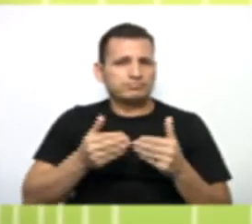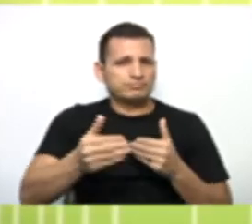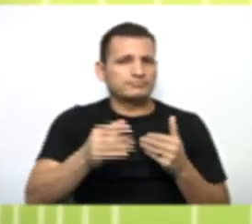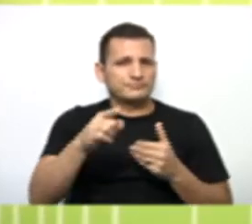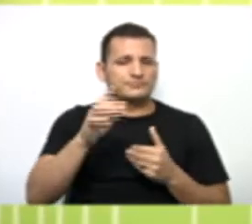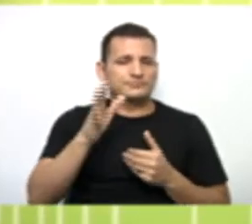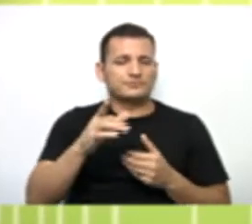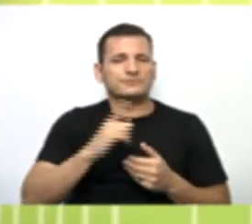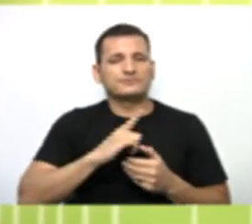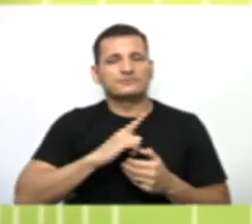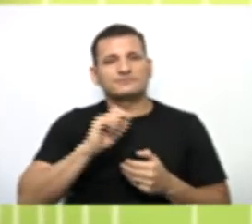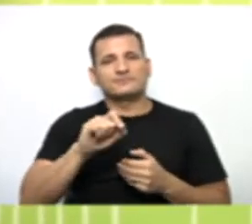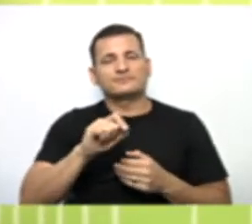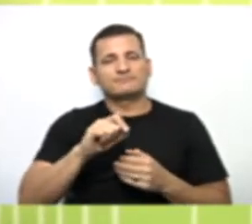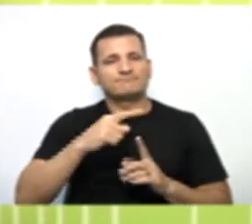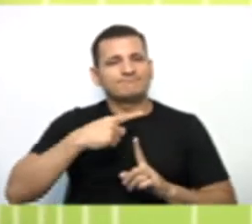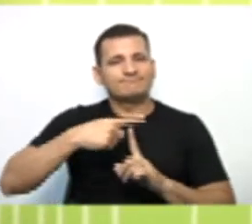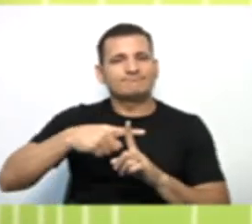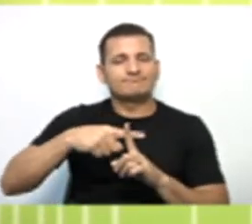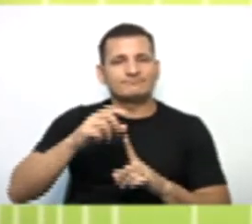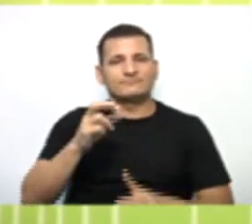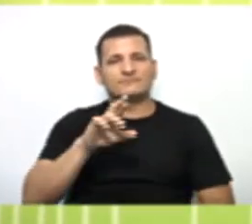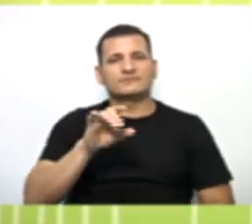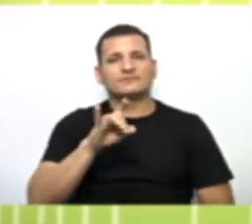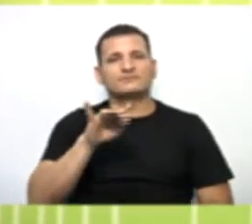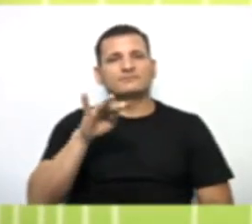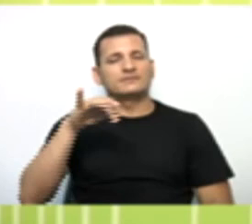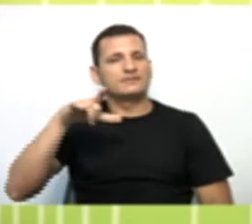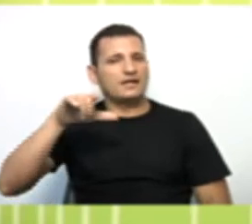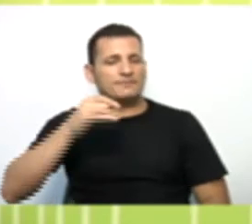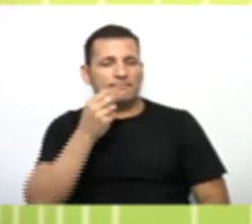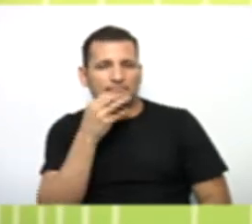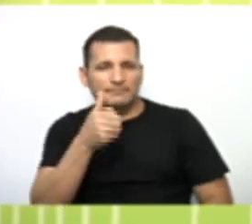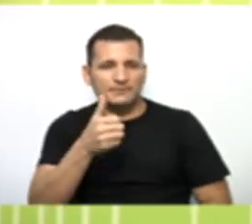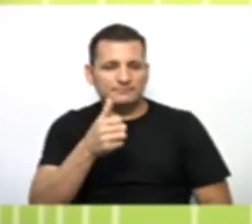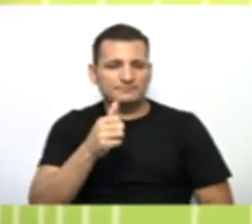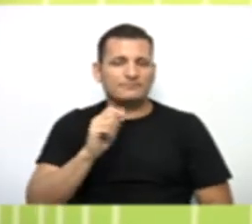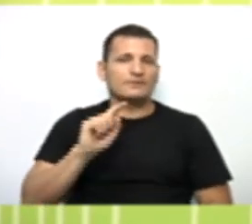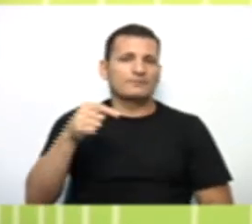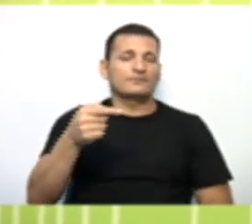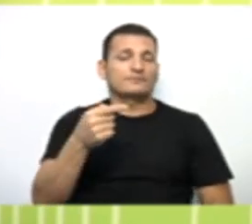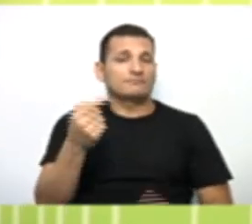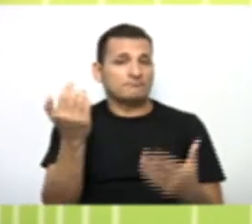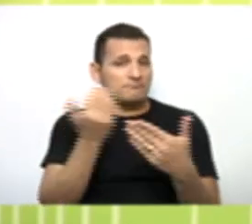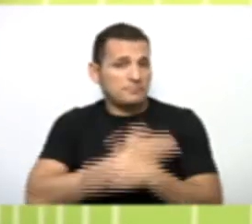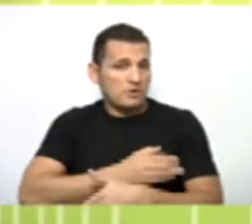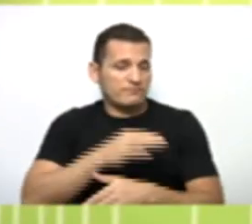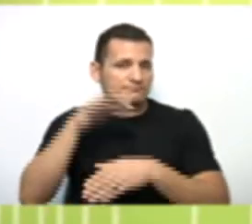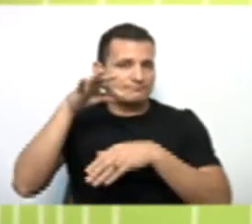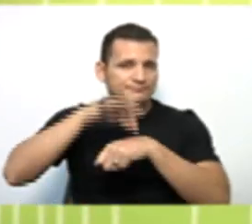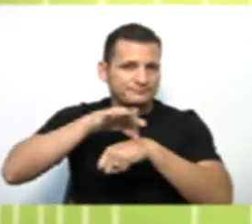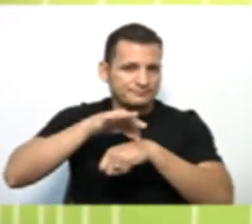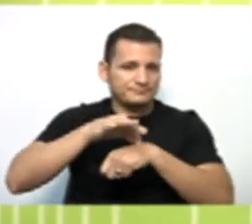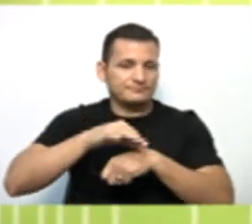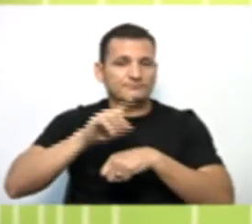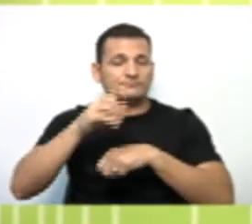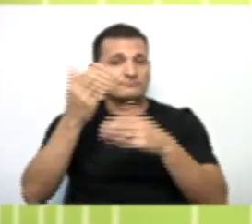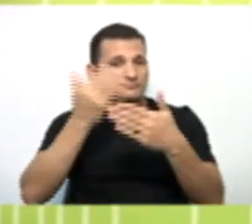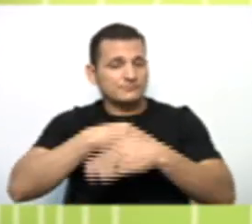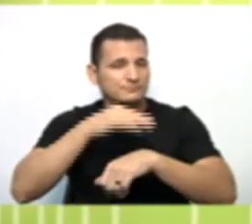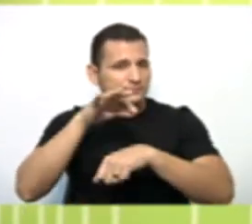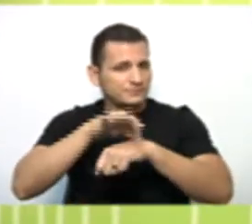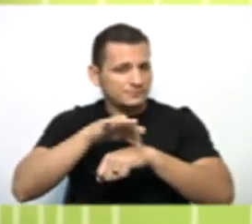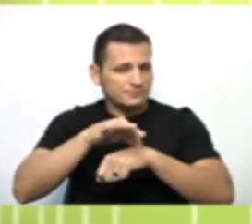com credibilidade, tá certo? E aí vai para a prova presencial. Olha, atenção para a prova presencial,